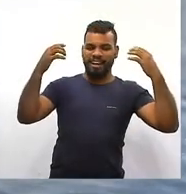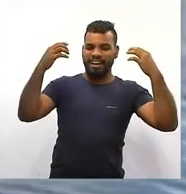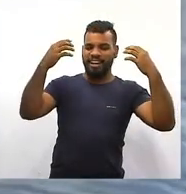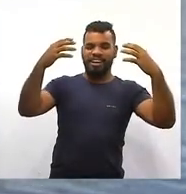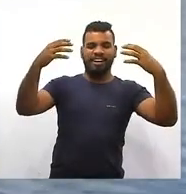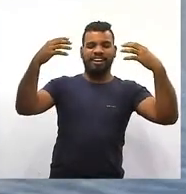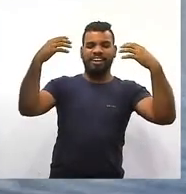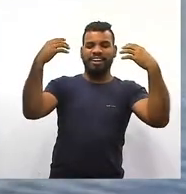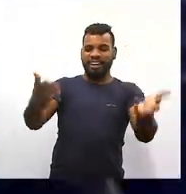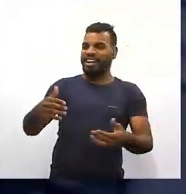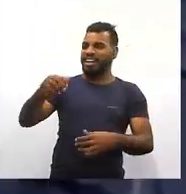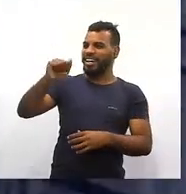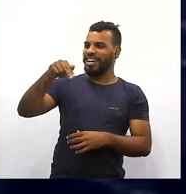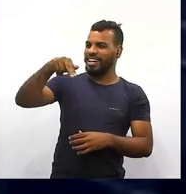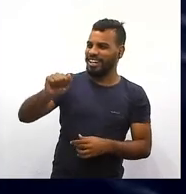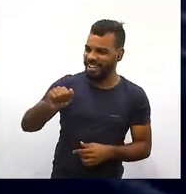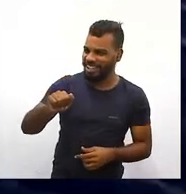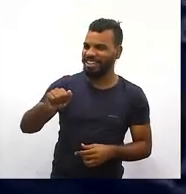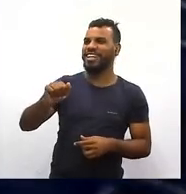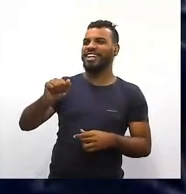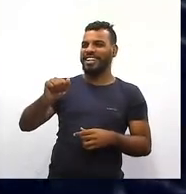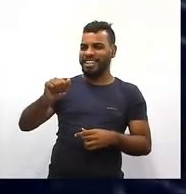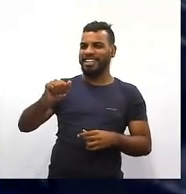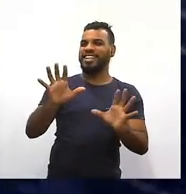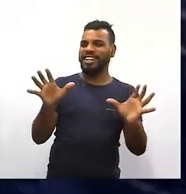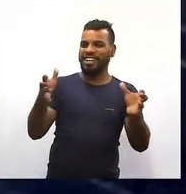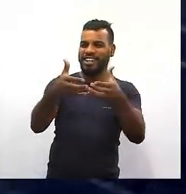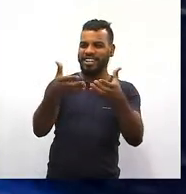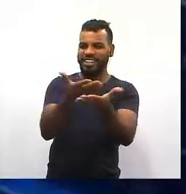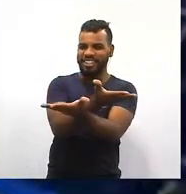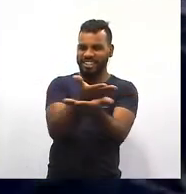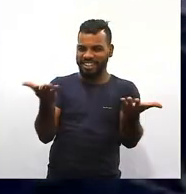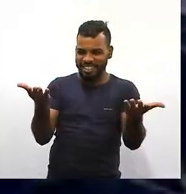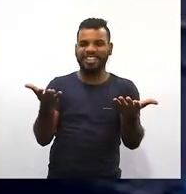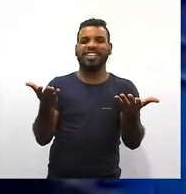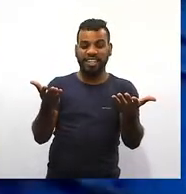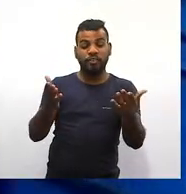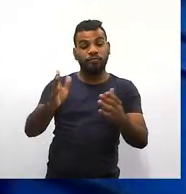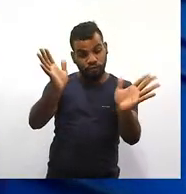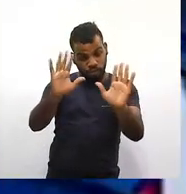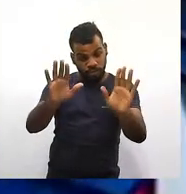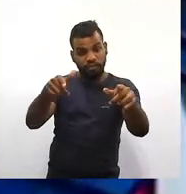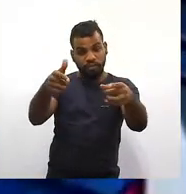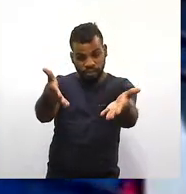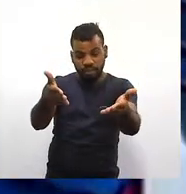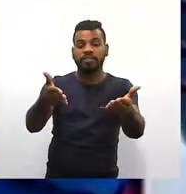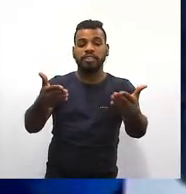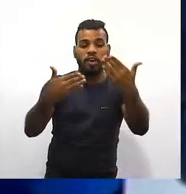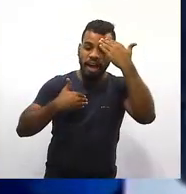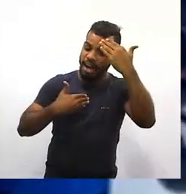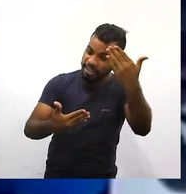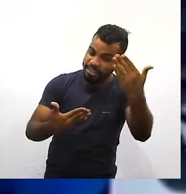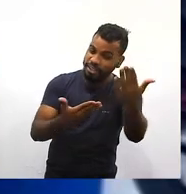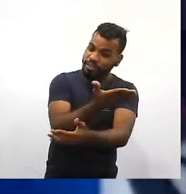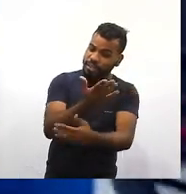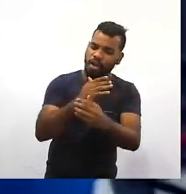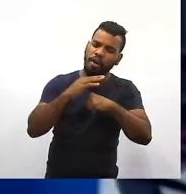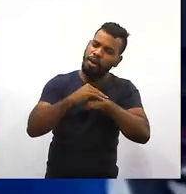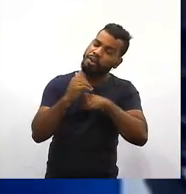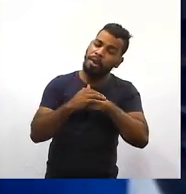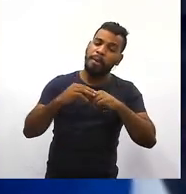a Ana também está lá, toda a equipe que está fazendo essa transmissão fantástica. Vou me despedir de você, agradecendo o seu carinho com essas